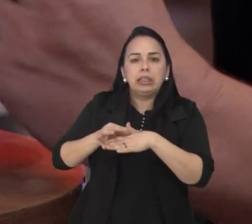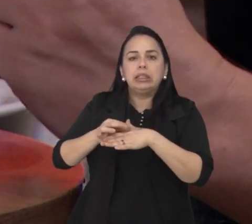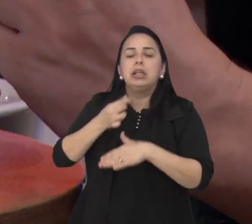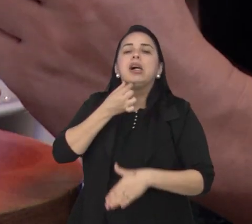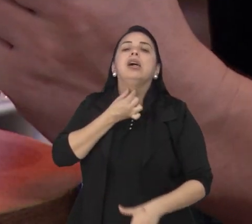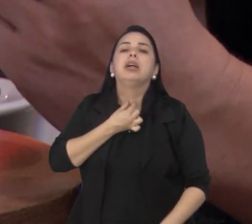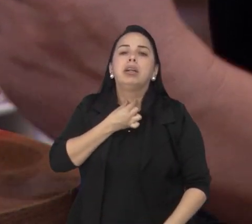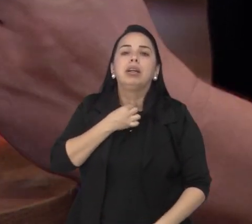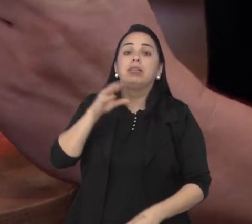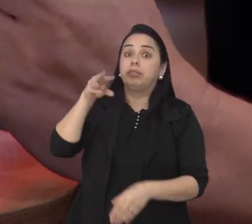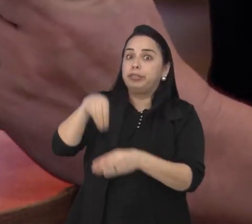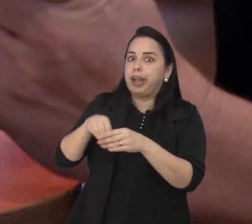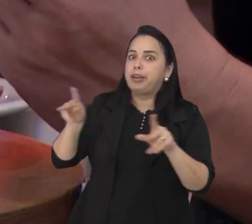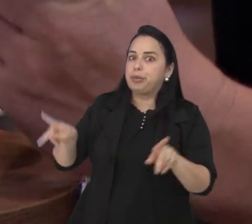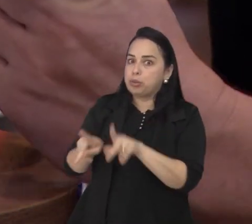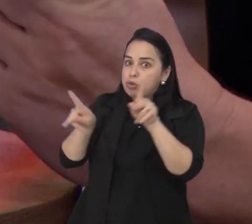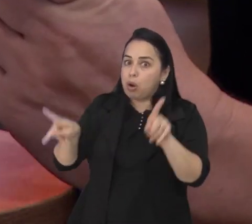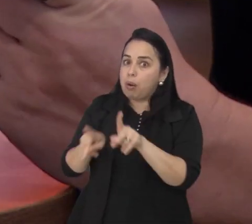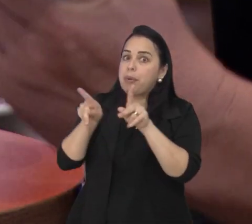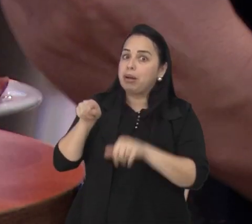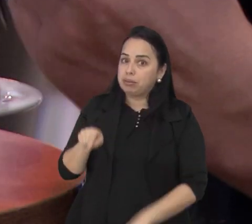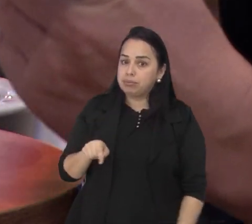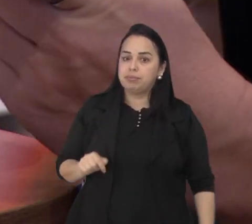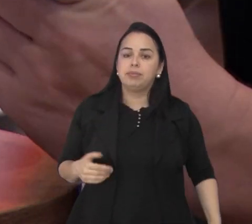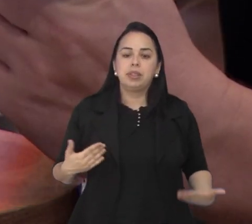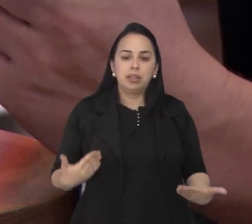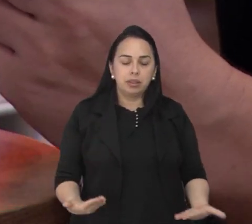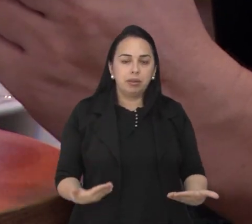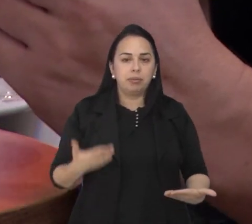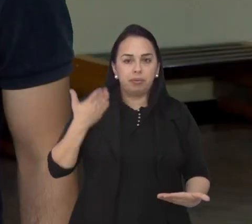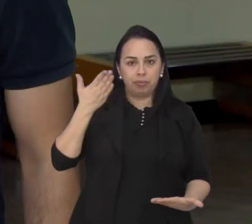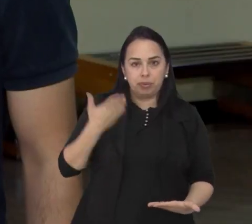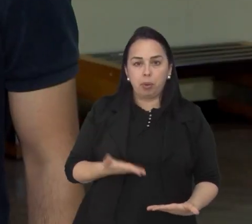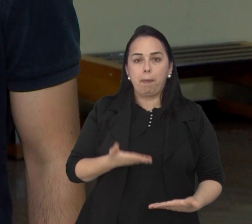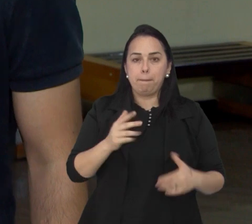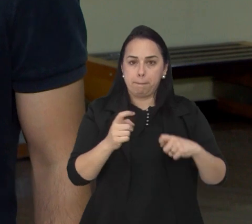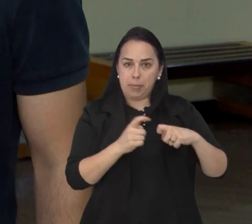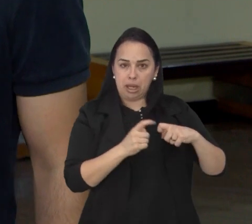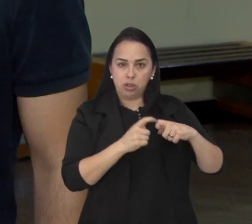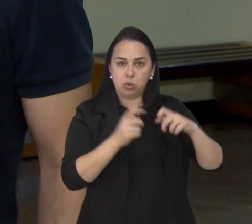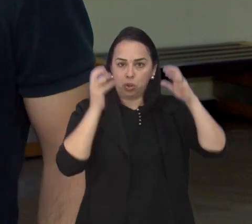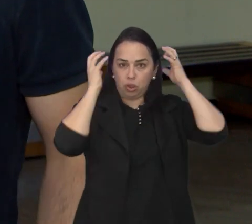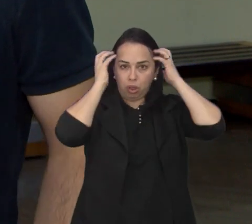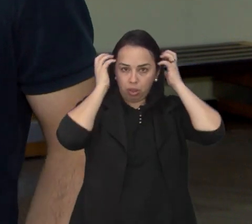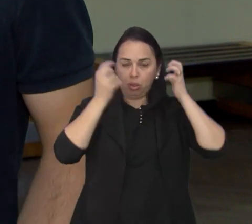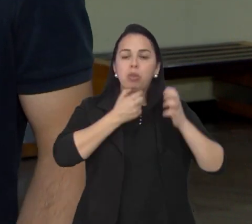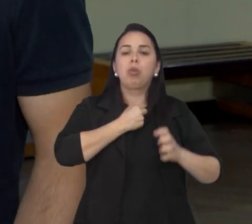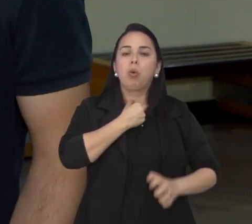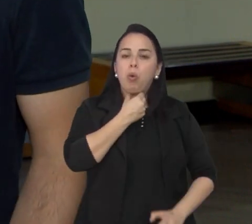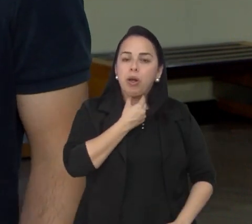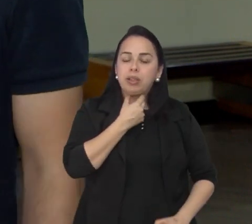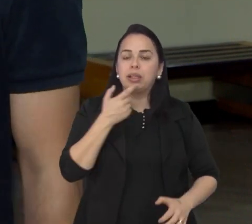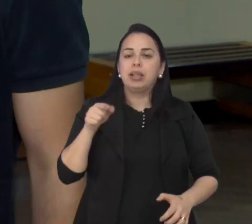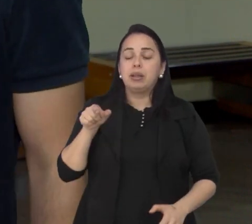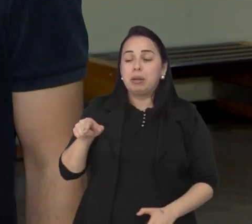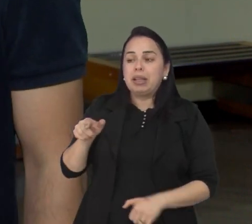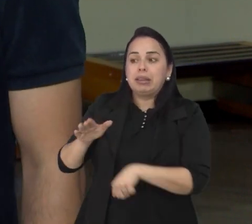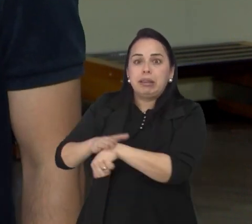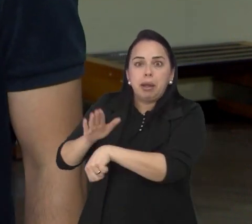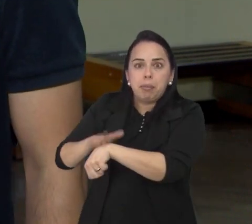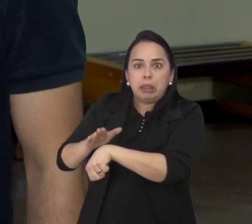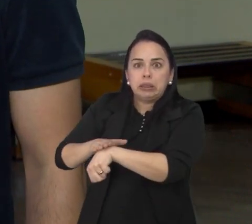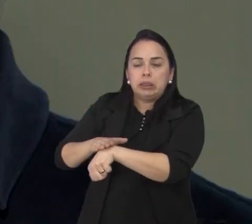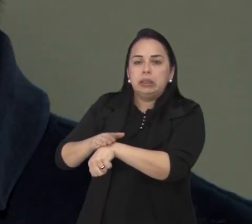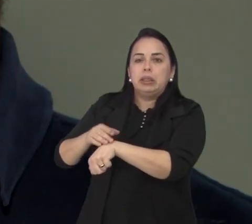com um pedaço de carne na praça de alimentação de um shopping. De acordo com o otorrino, quanto mais tempo uma pessoa